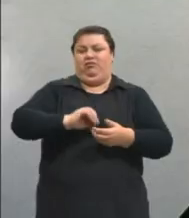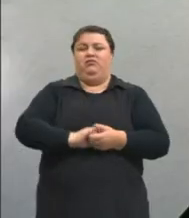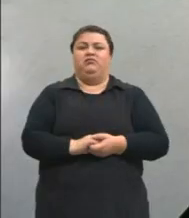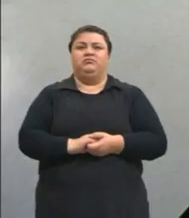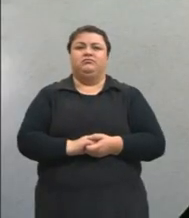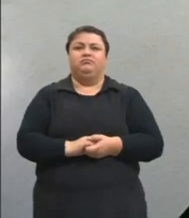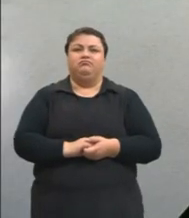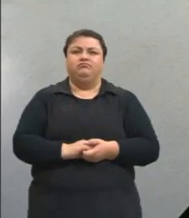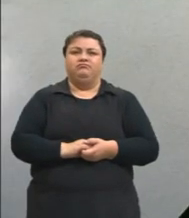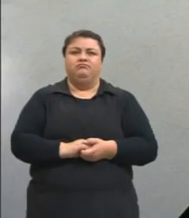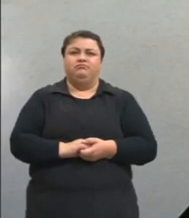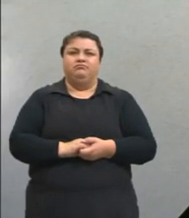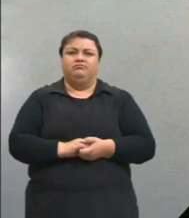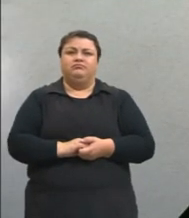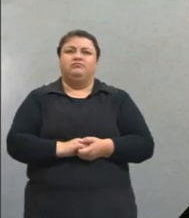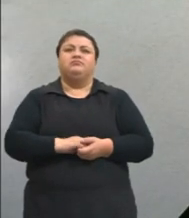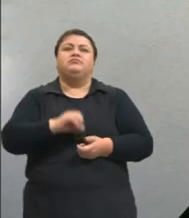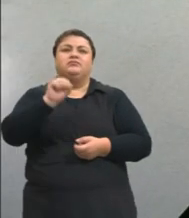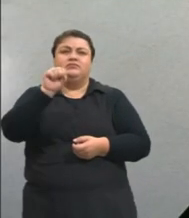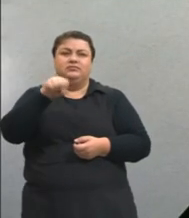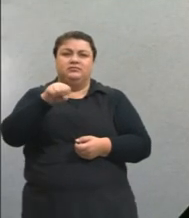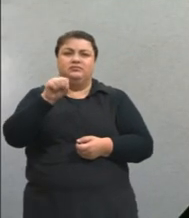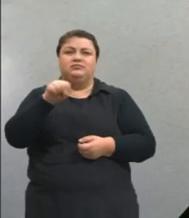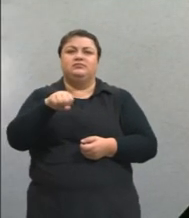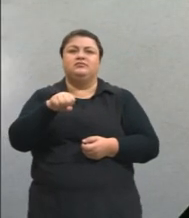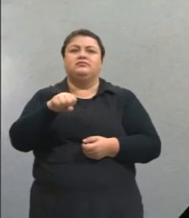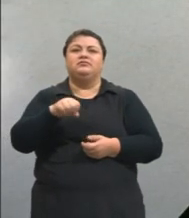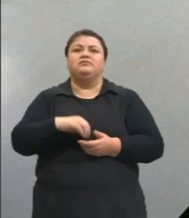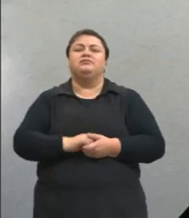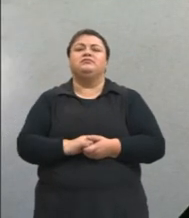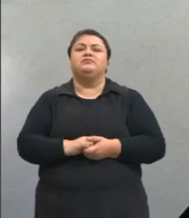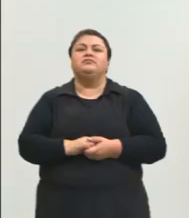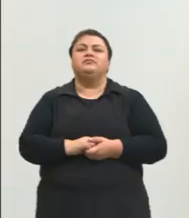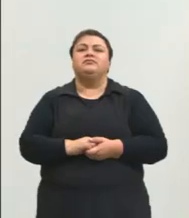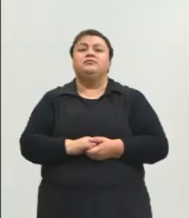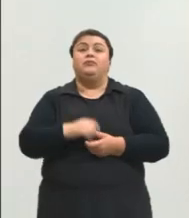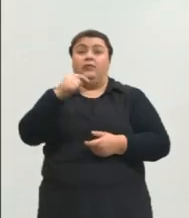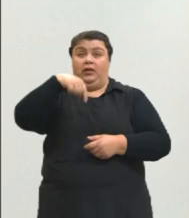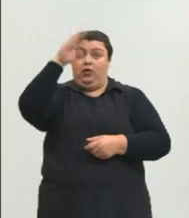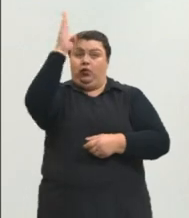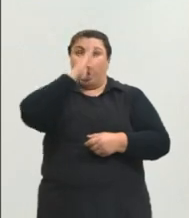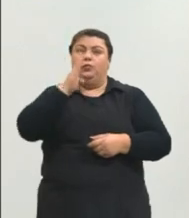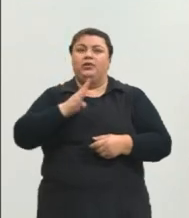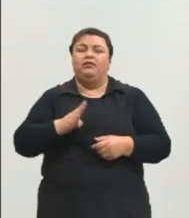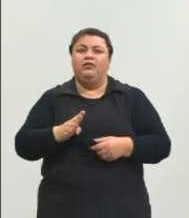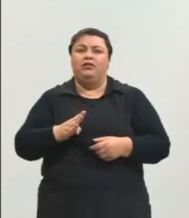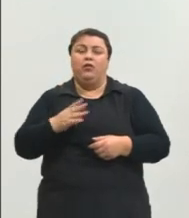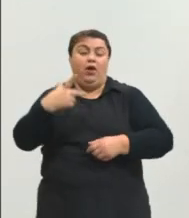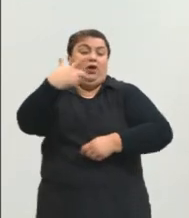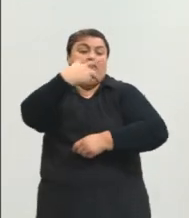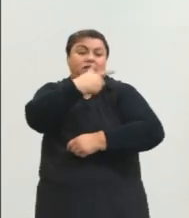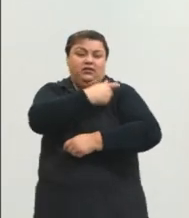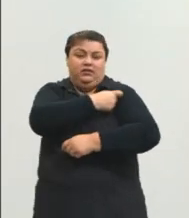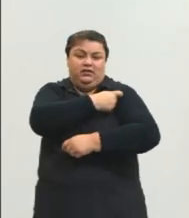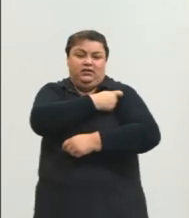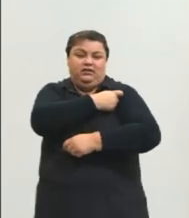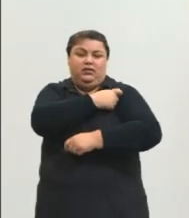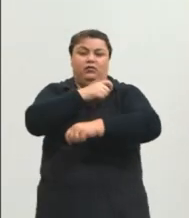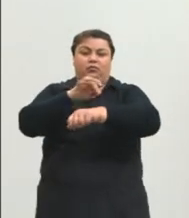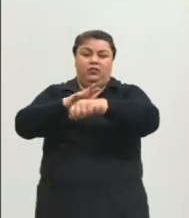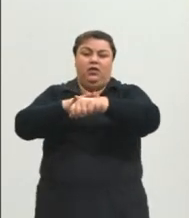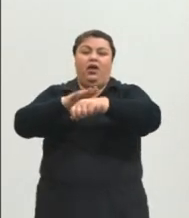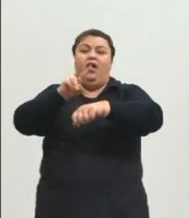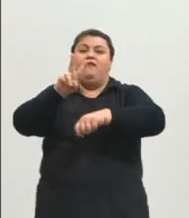da revolta da vacina. Isso que mesmo. Que vem logo depois, né? No Brasil, então, a vacinação contra a varíola, ela